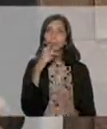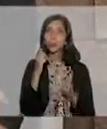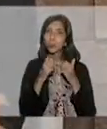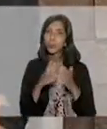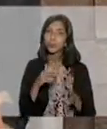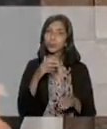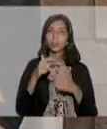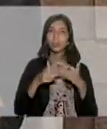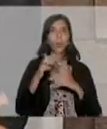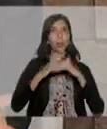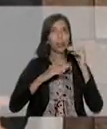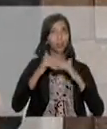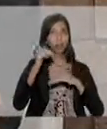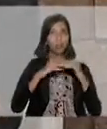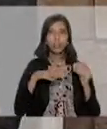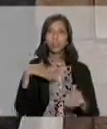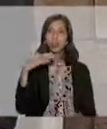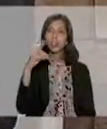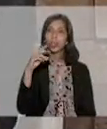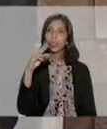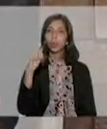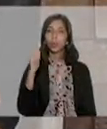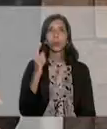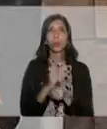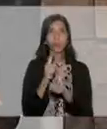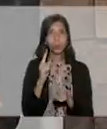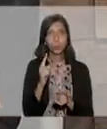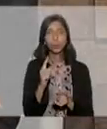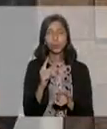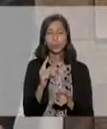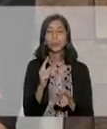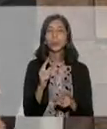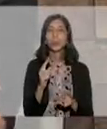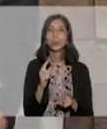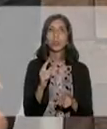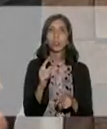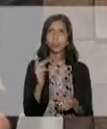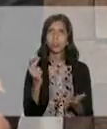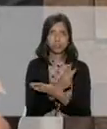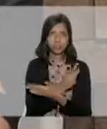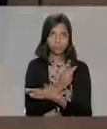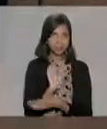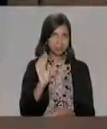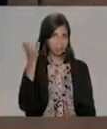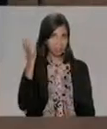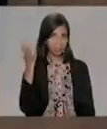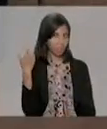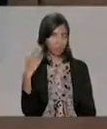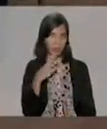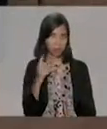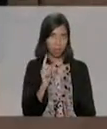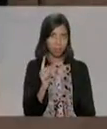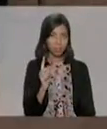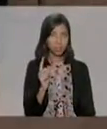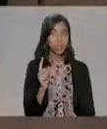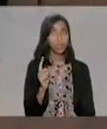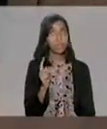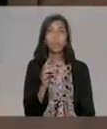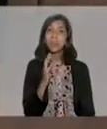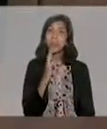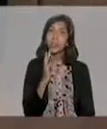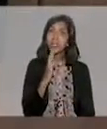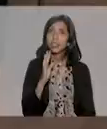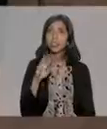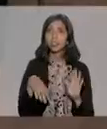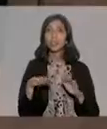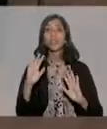uma carreira, você e Duca, vocês se encontram em algum momento, foi ele que apresentou vocês, né? Foi. Ao acaso? Vocês não se conheciam mesmo? A gente se